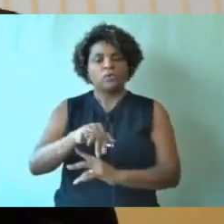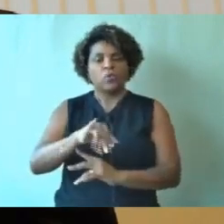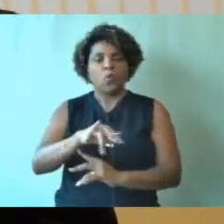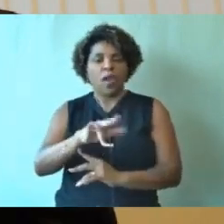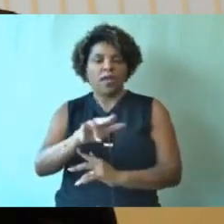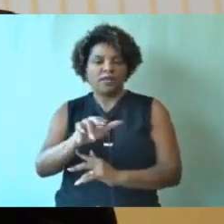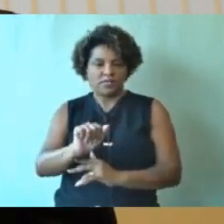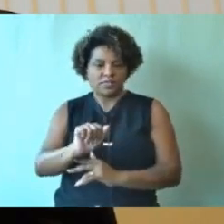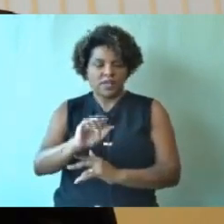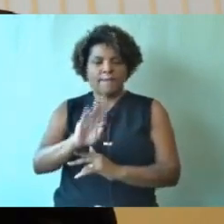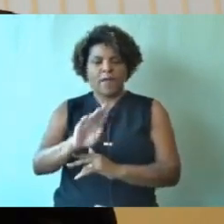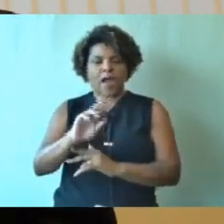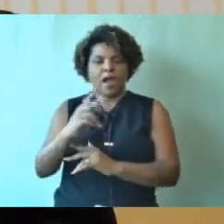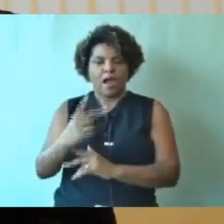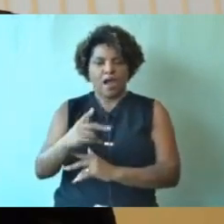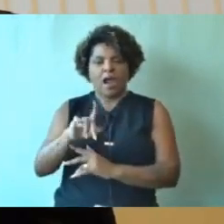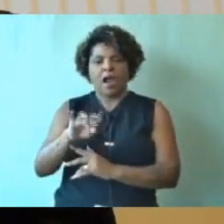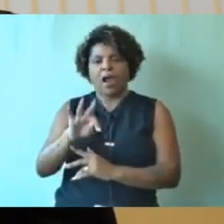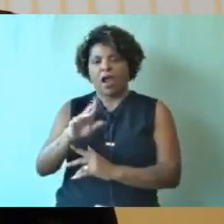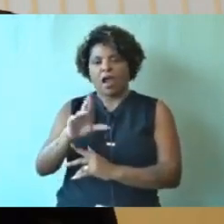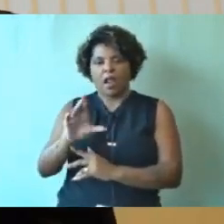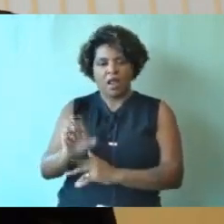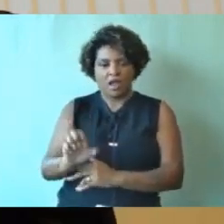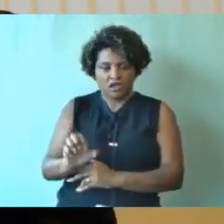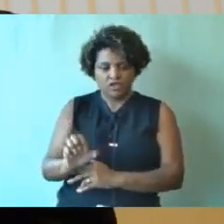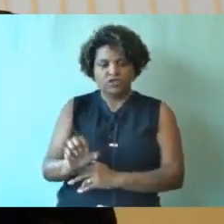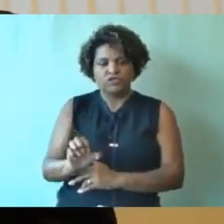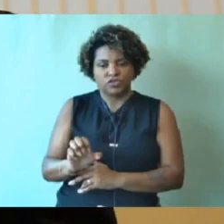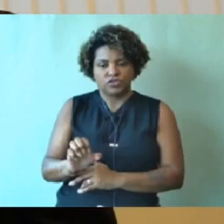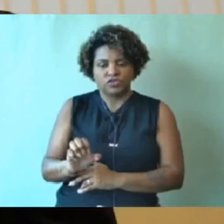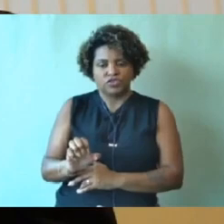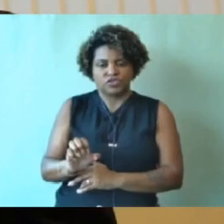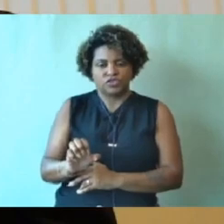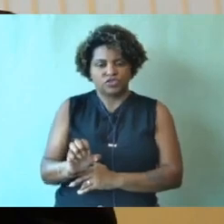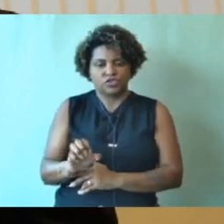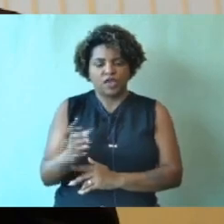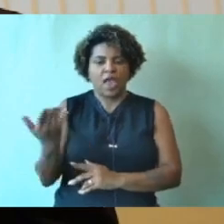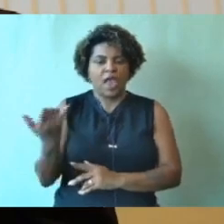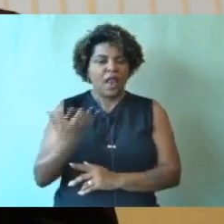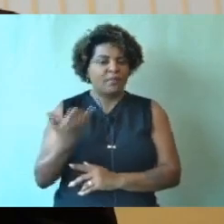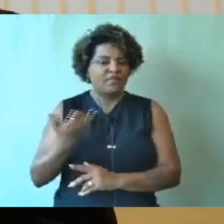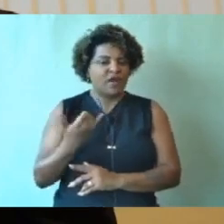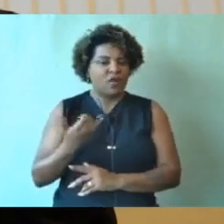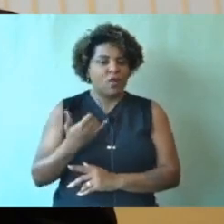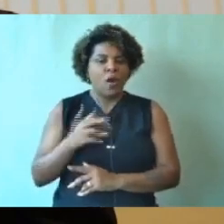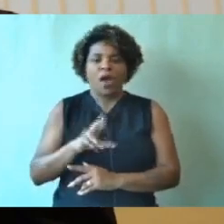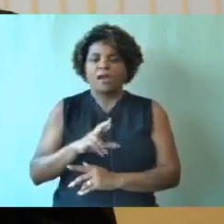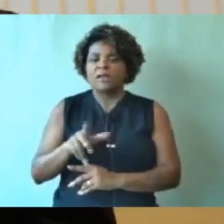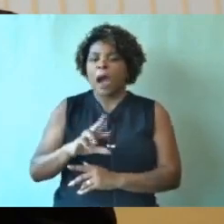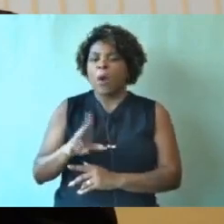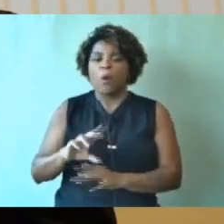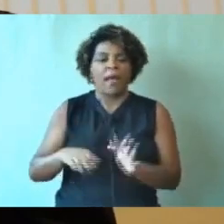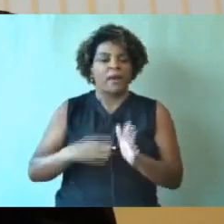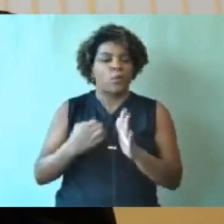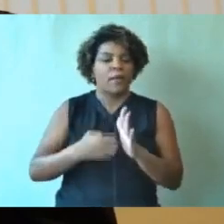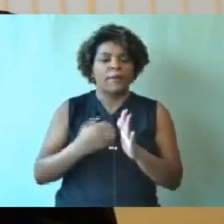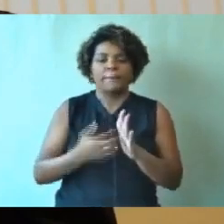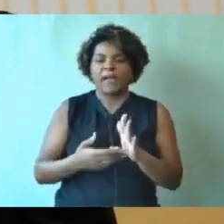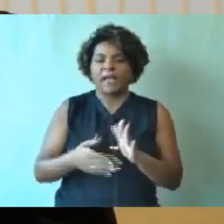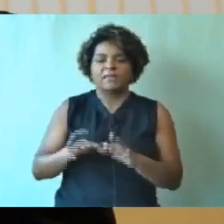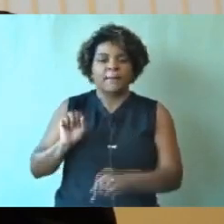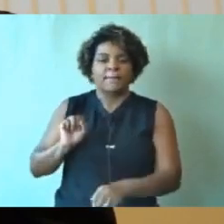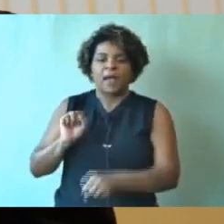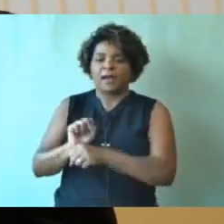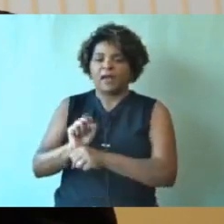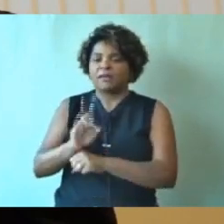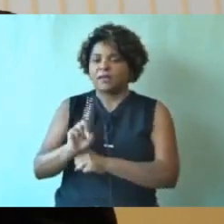não veio hora nenhuma para nós que era uma empresa de prateleira. veio um diretor de uma empresa